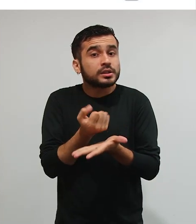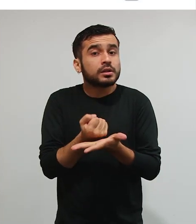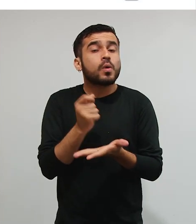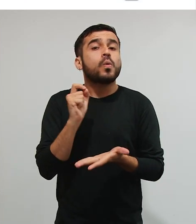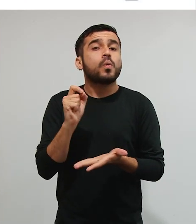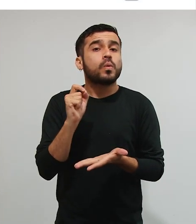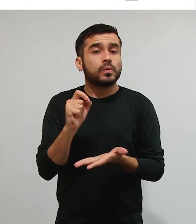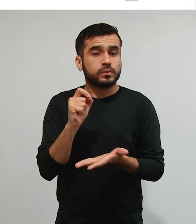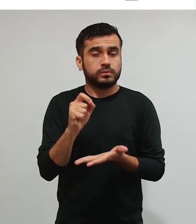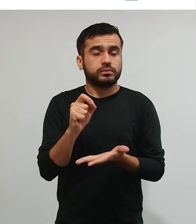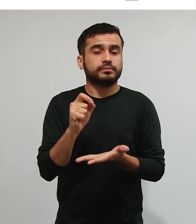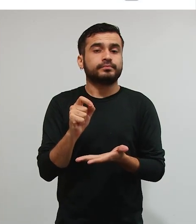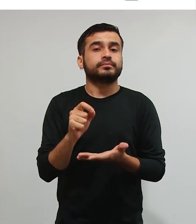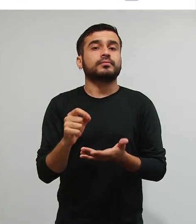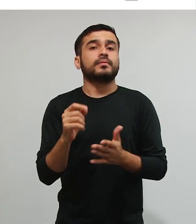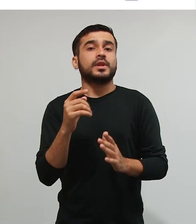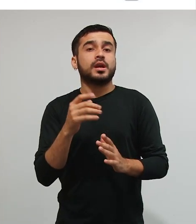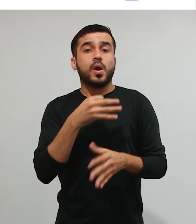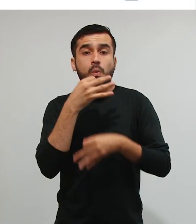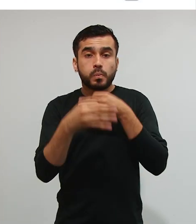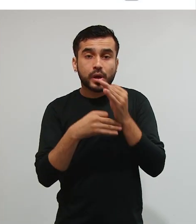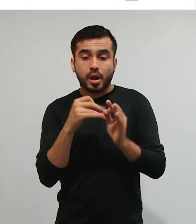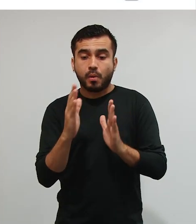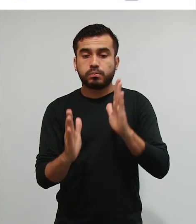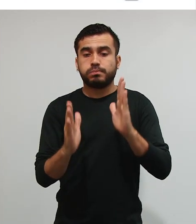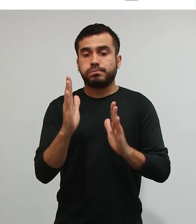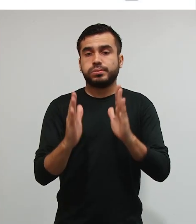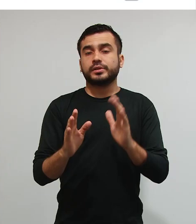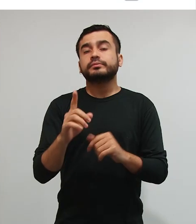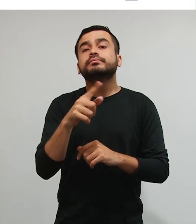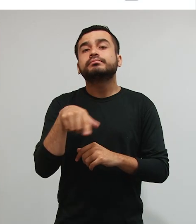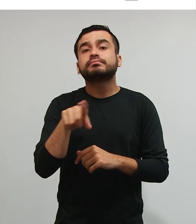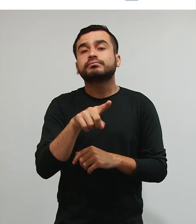É importante registrar que nas considerações provisórias,